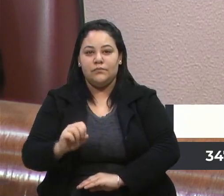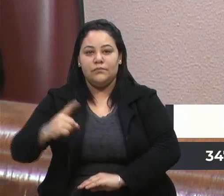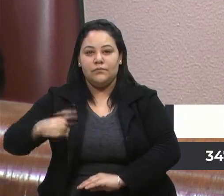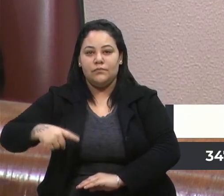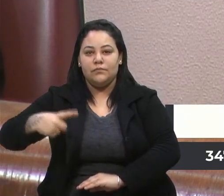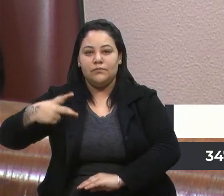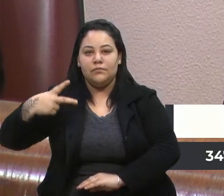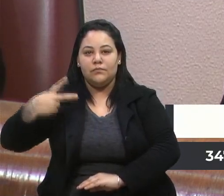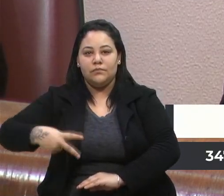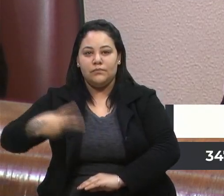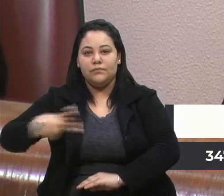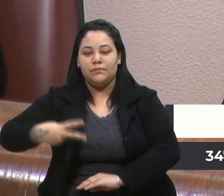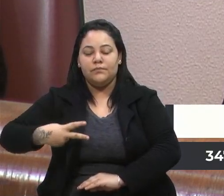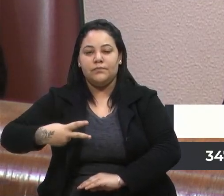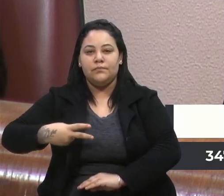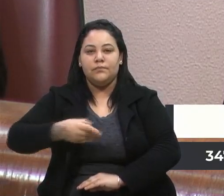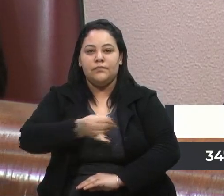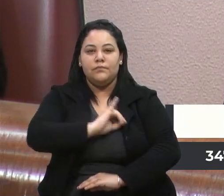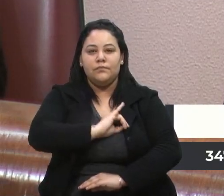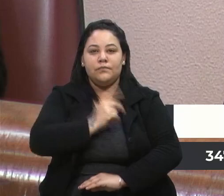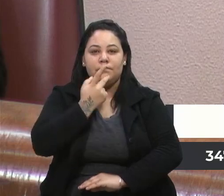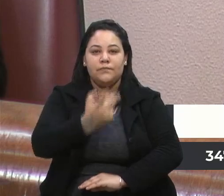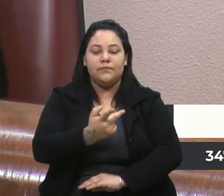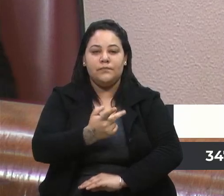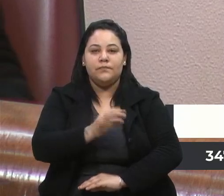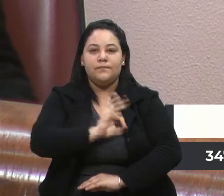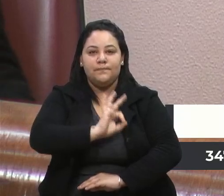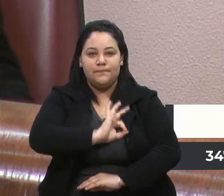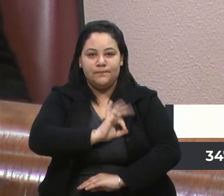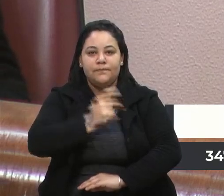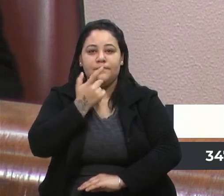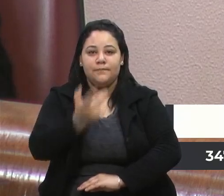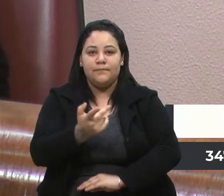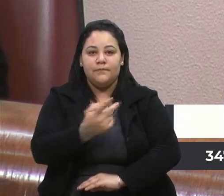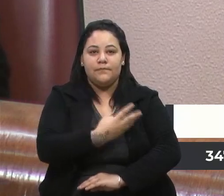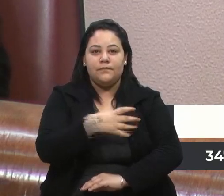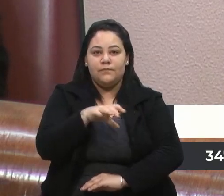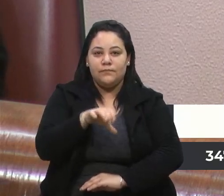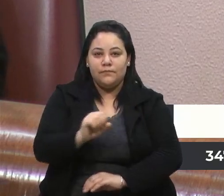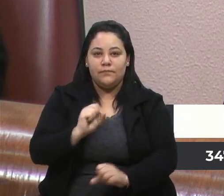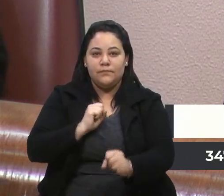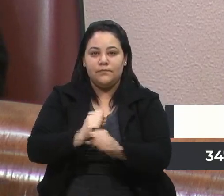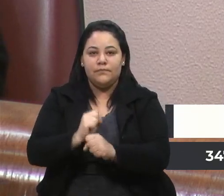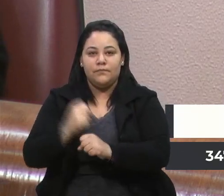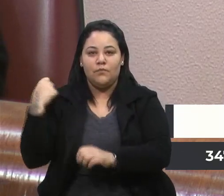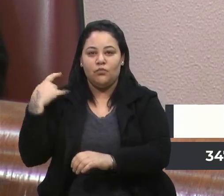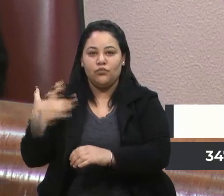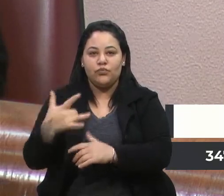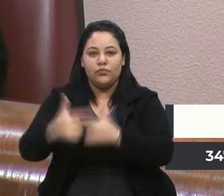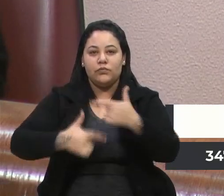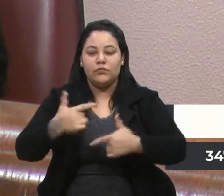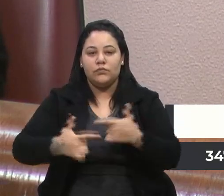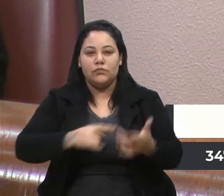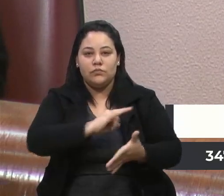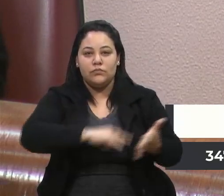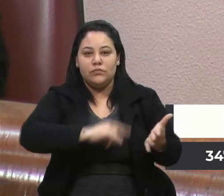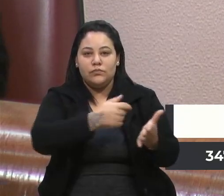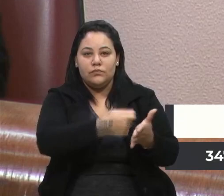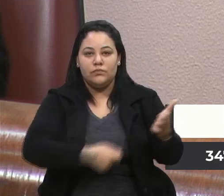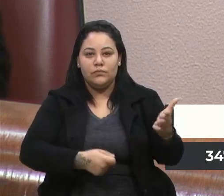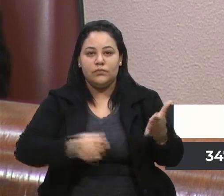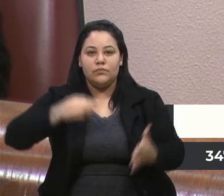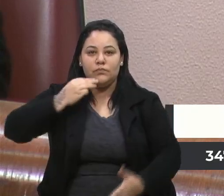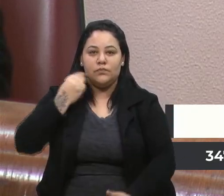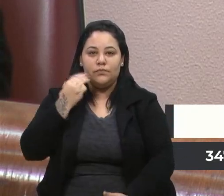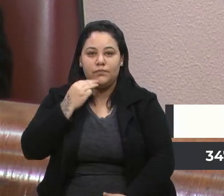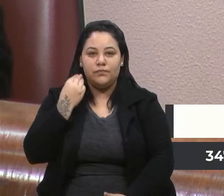Polícia Militar, para falar sobre os 49 anos do 12º BPM. O documento vem assinado pela vereadora Marisol